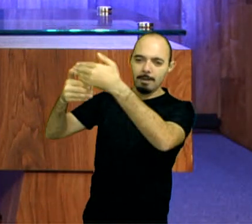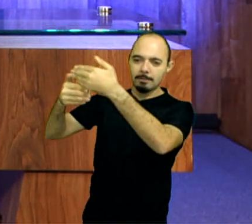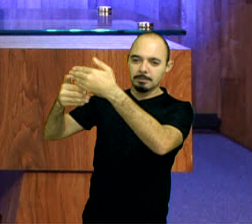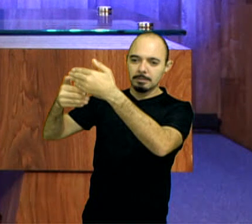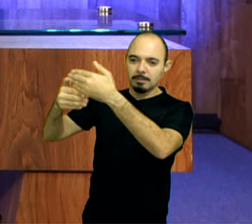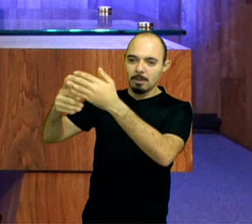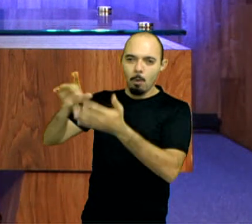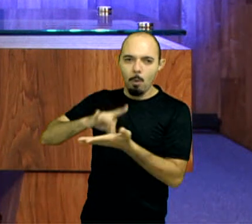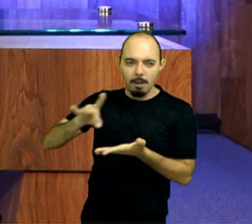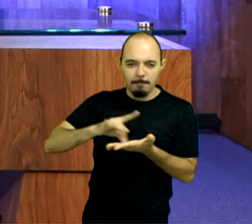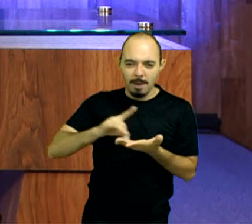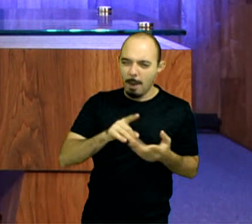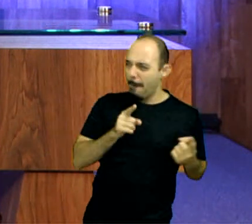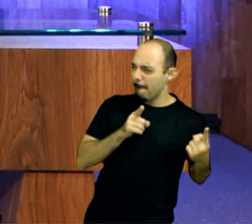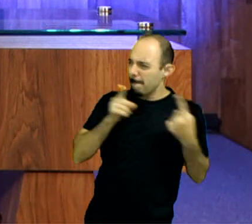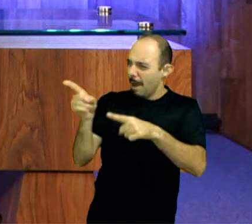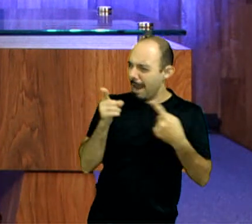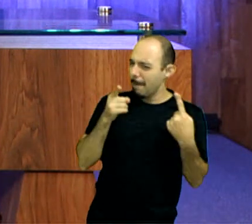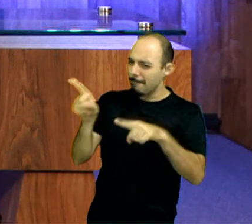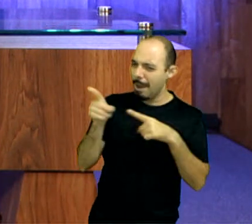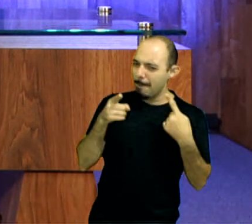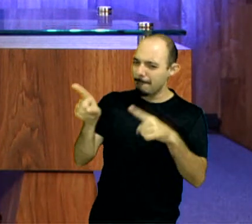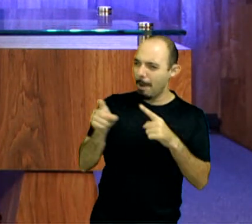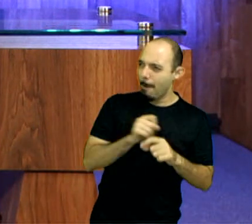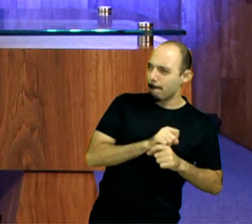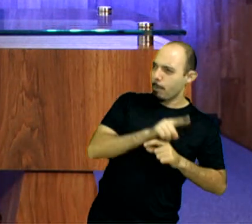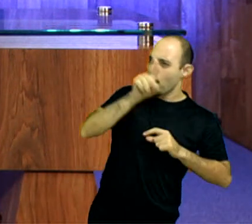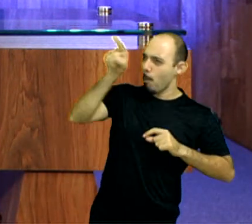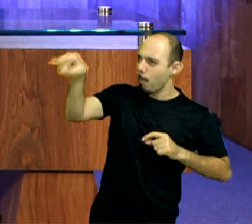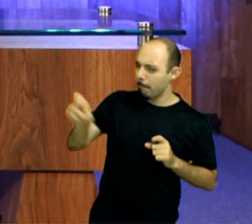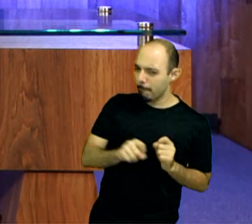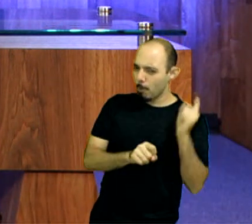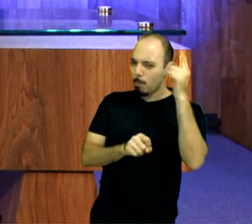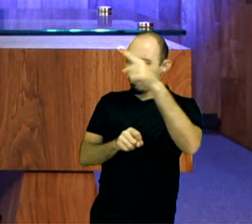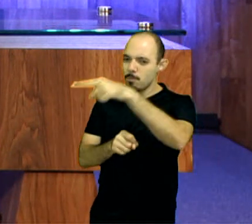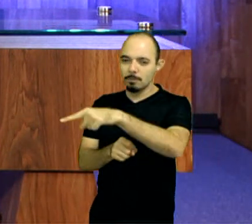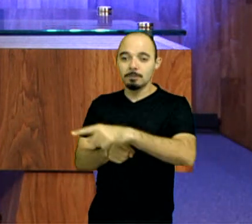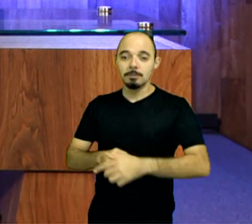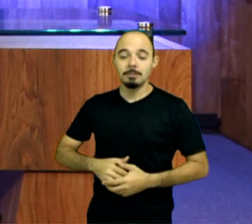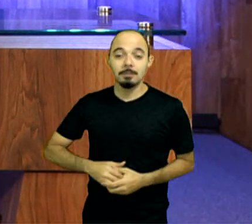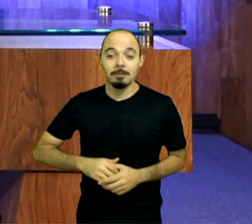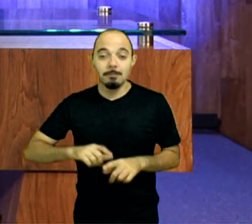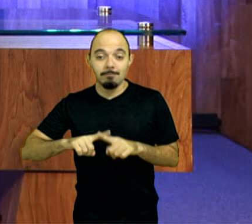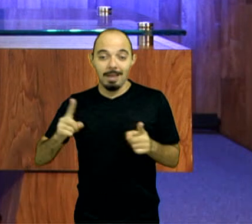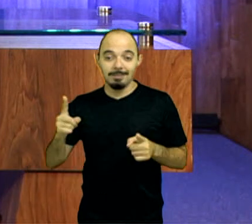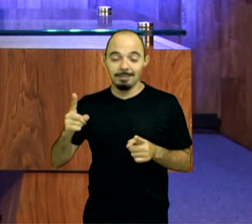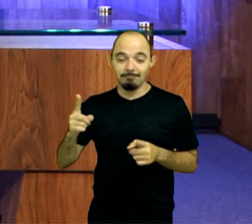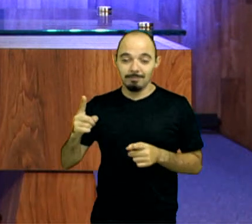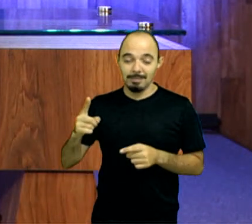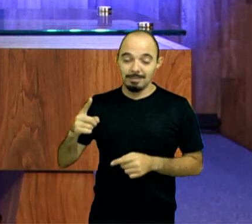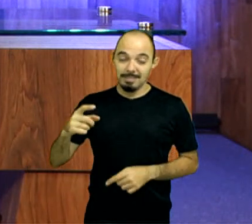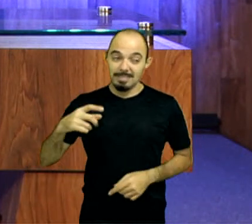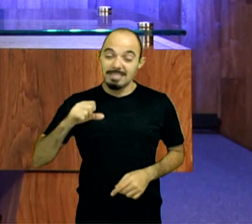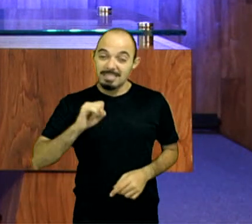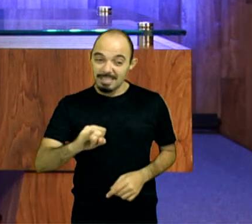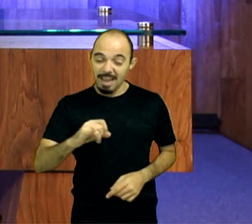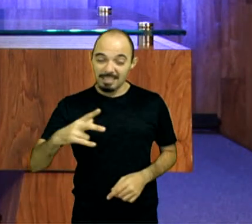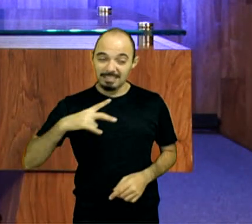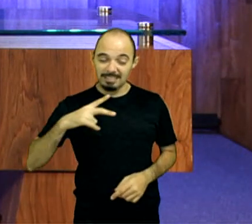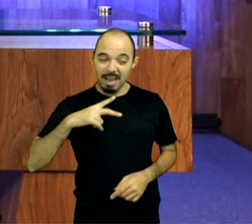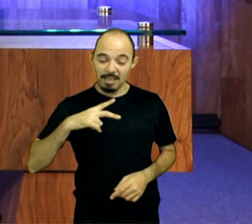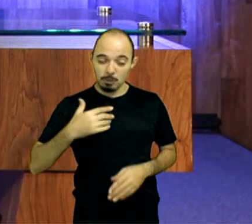que não tem muros, assim é o homem que não tem domínio próprio.